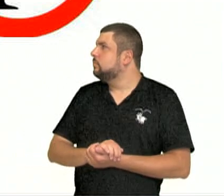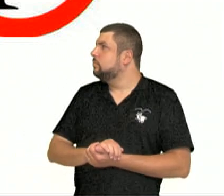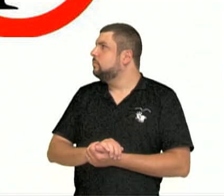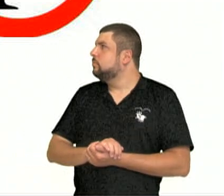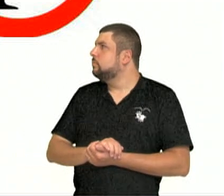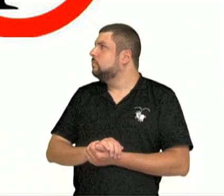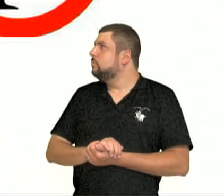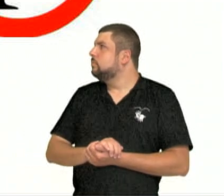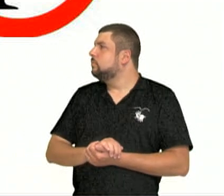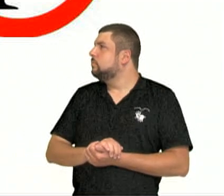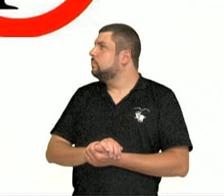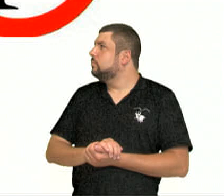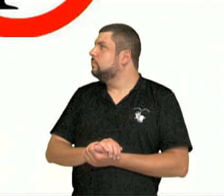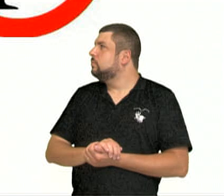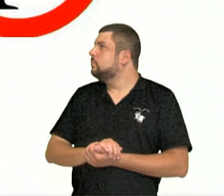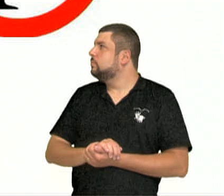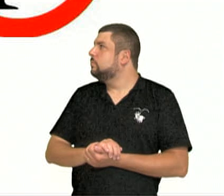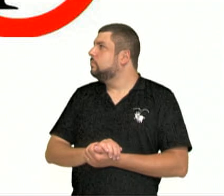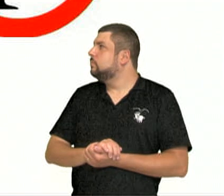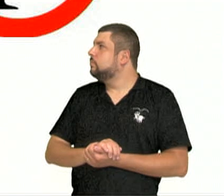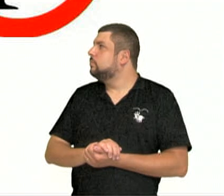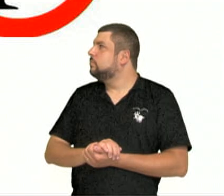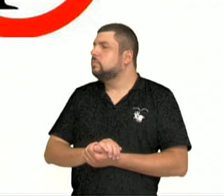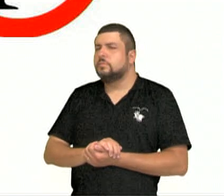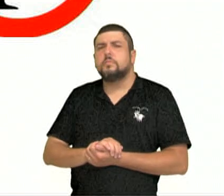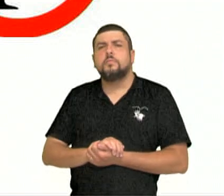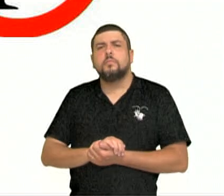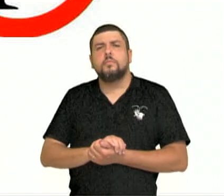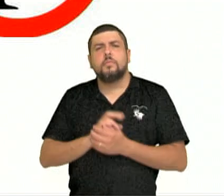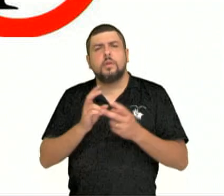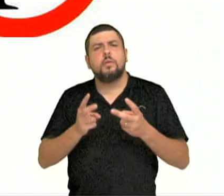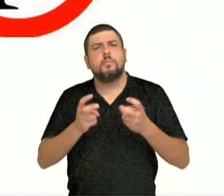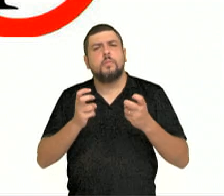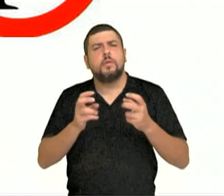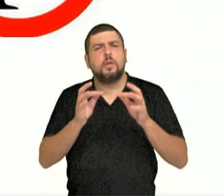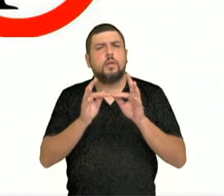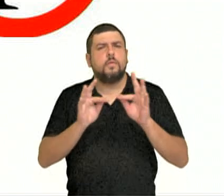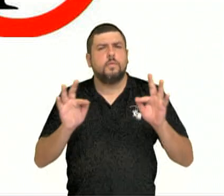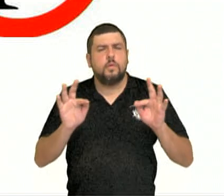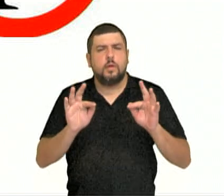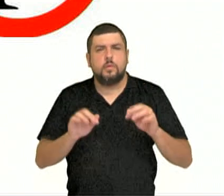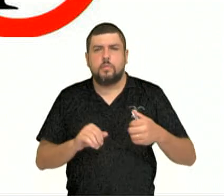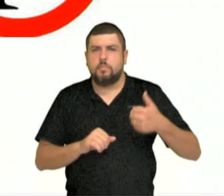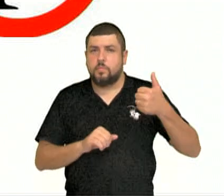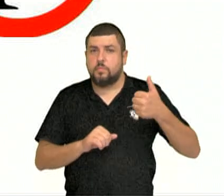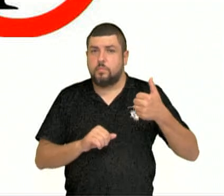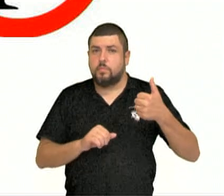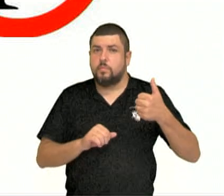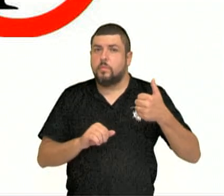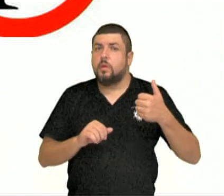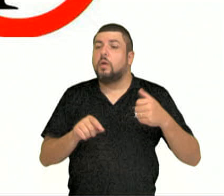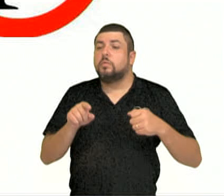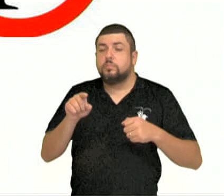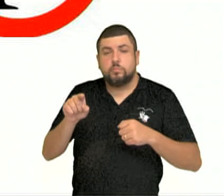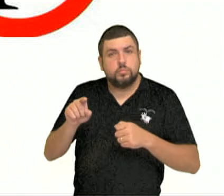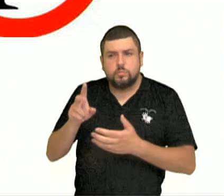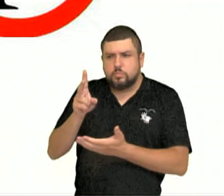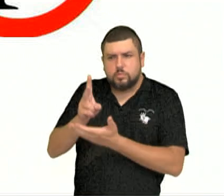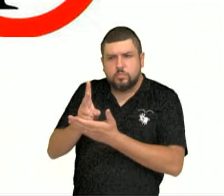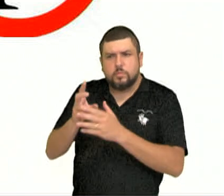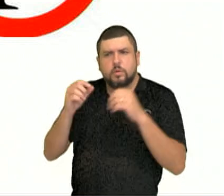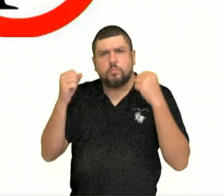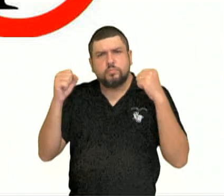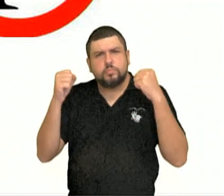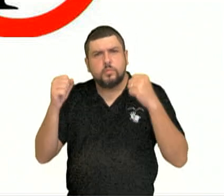No fumes ni bebas. O que tem em comum aí? Não deixe de fazer atividade física, não esqueça